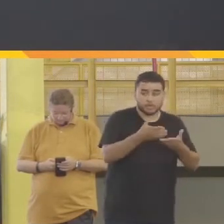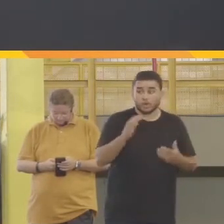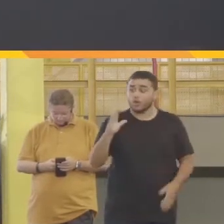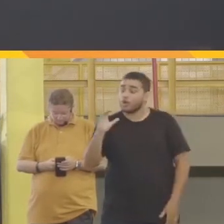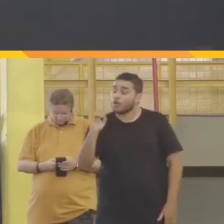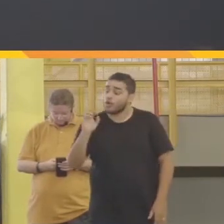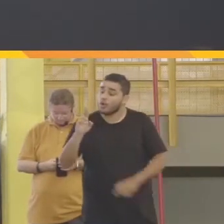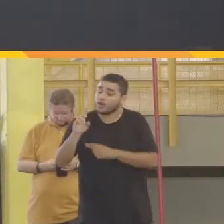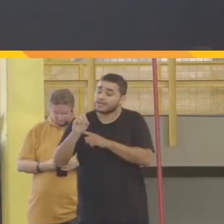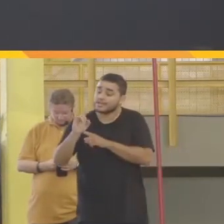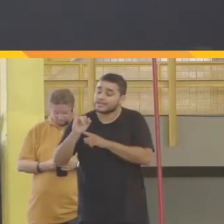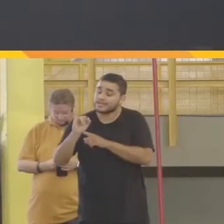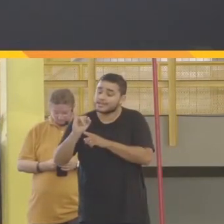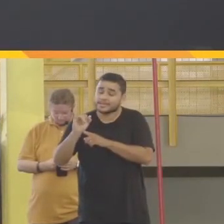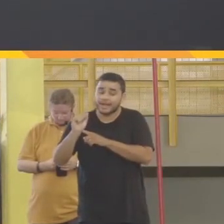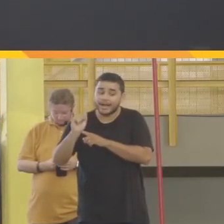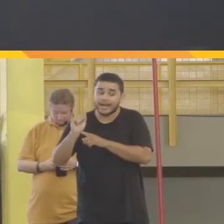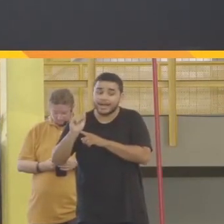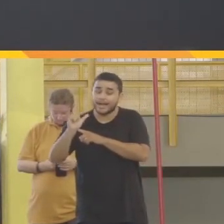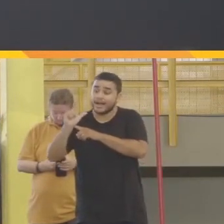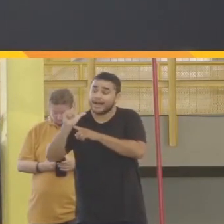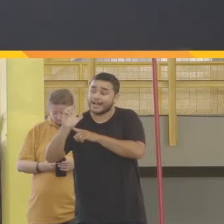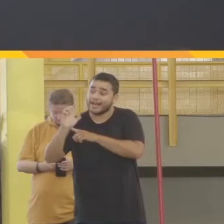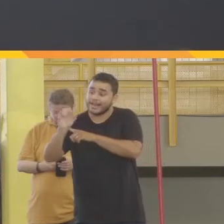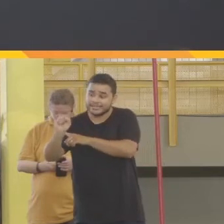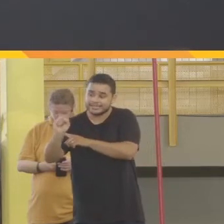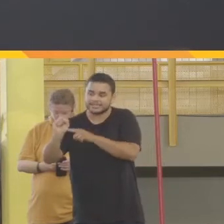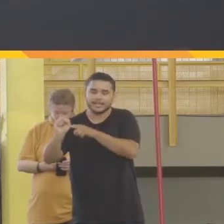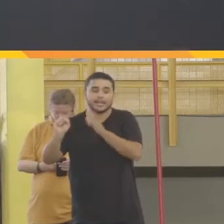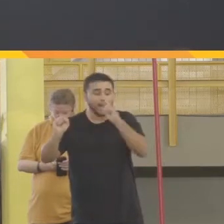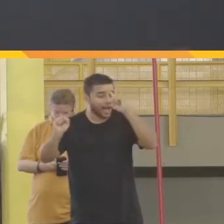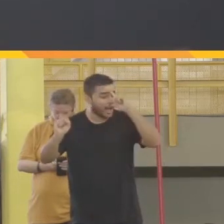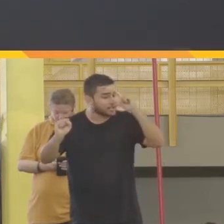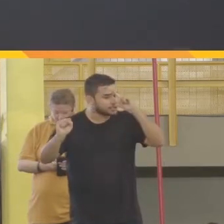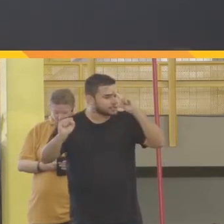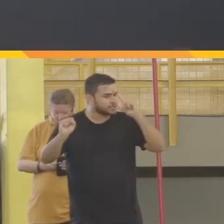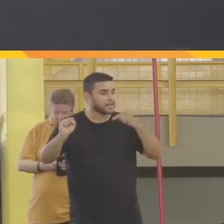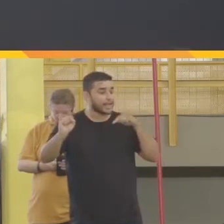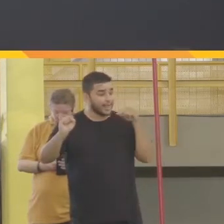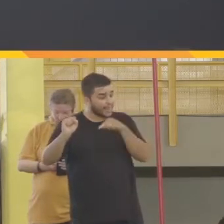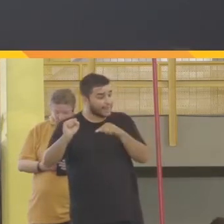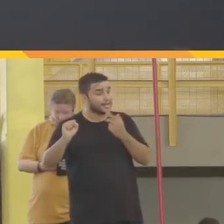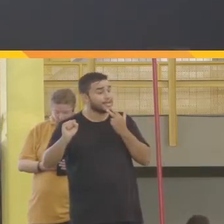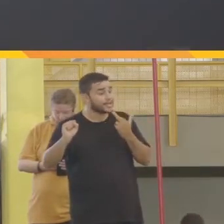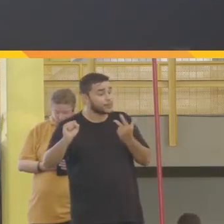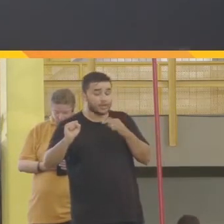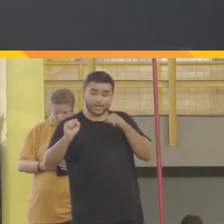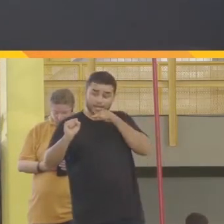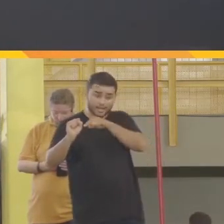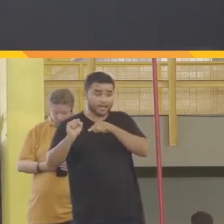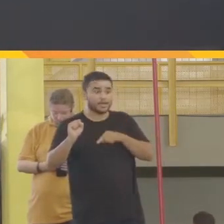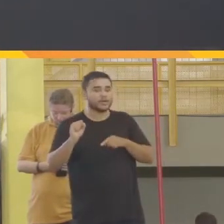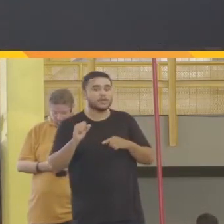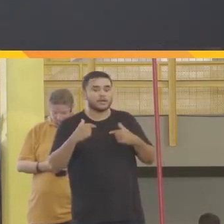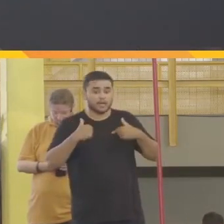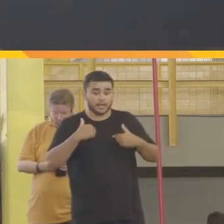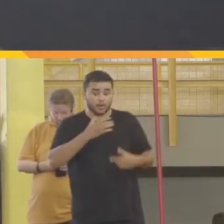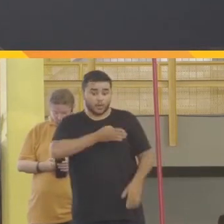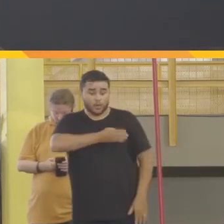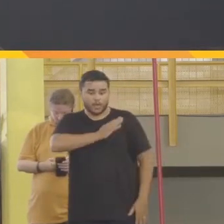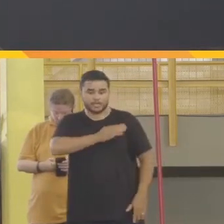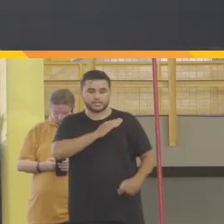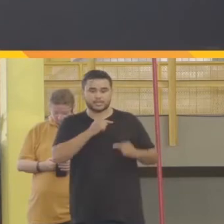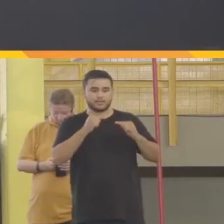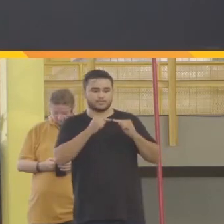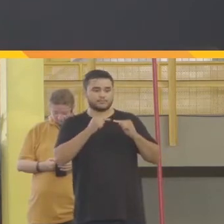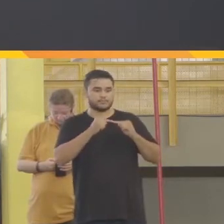latim vem de cordialis. E cordialis significa aquilo que é relativo ao